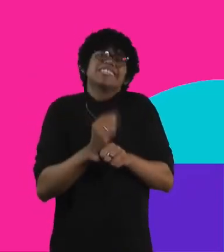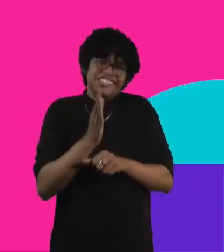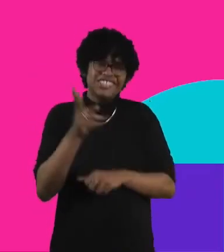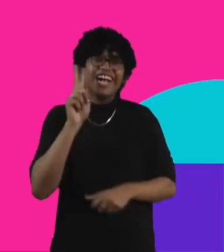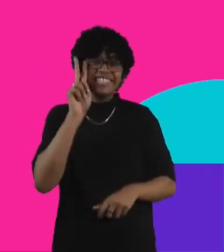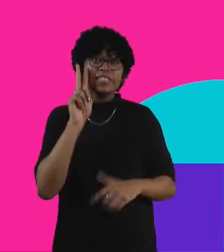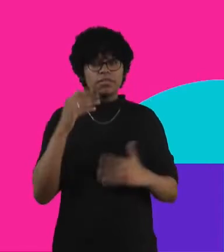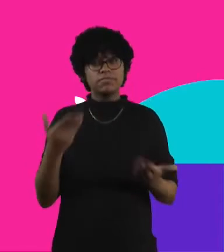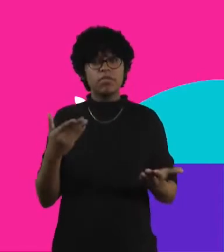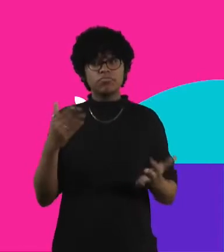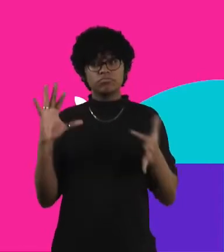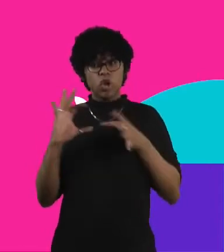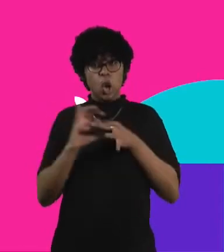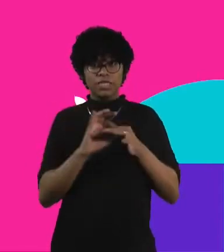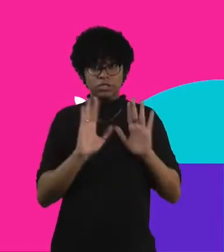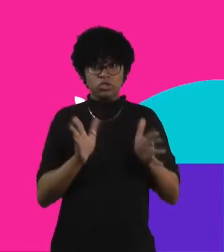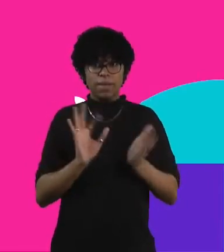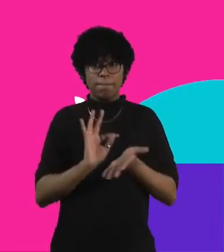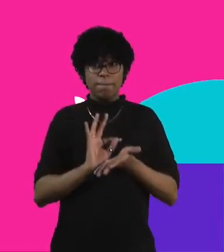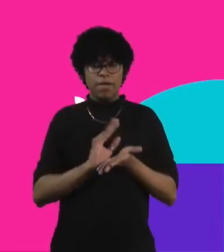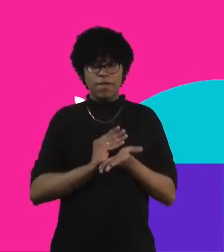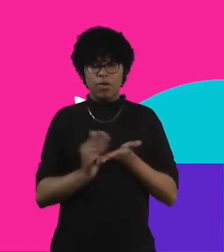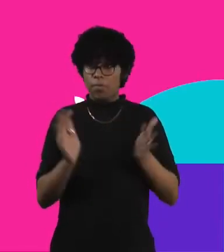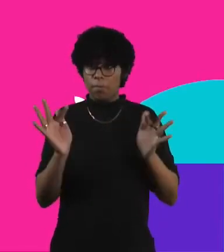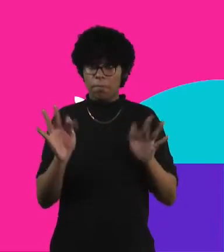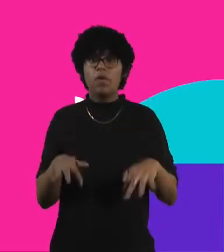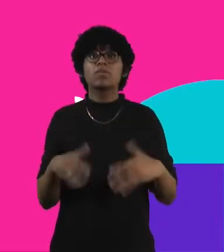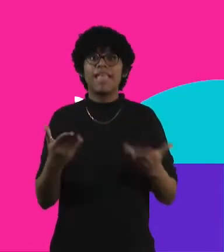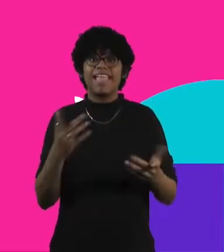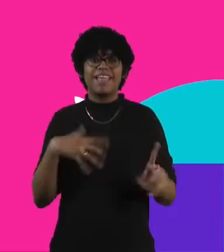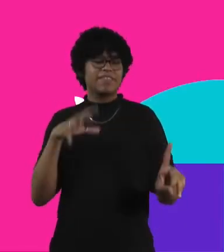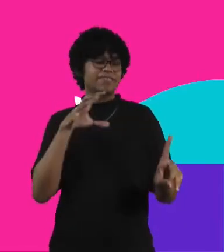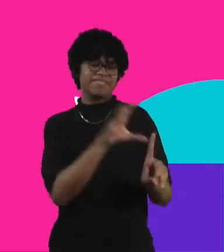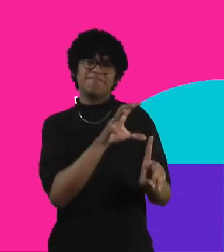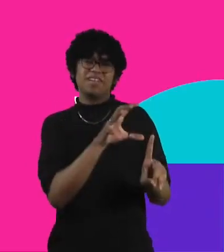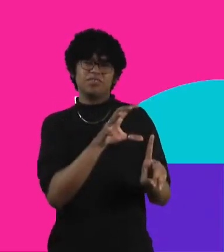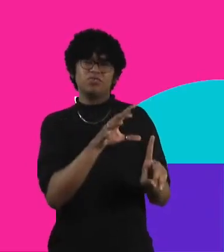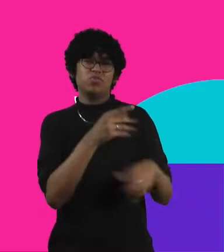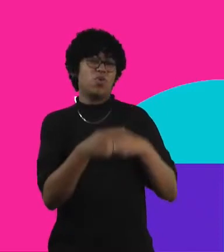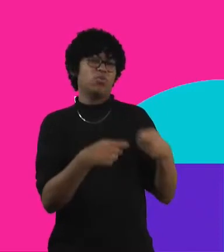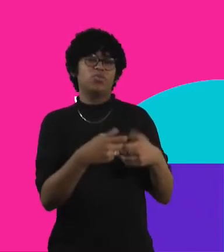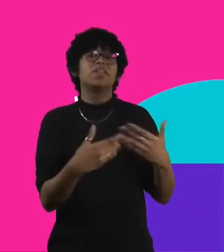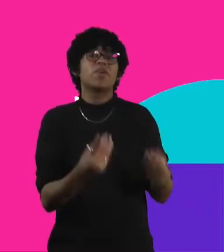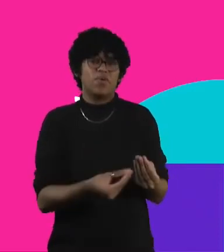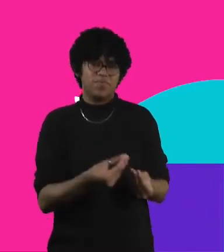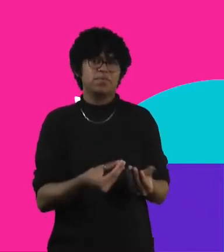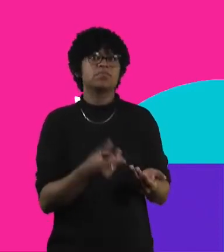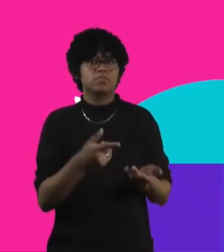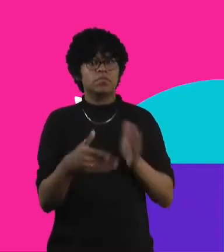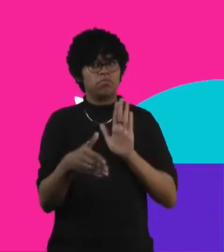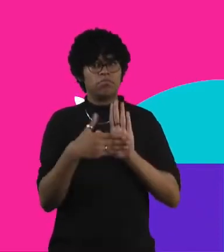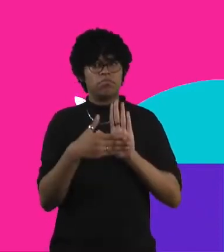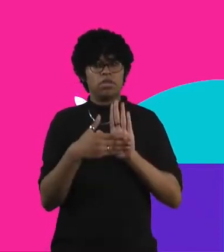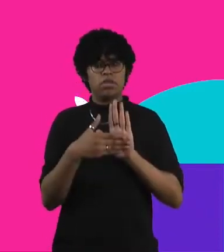essa contextualização, a gente chega na temática, né, que é mensuração de impacto. E a gente, quando preparou essa apresentação, a